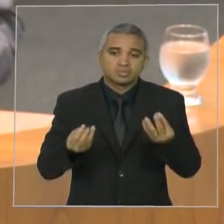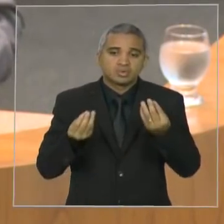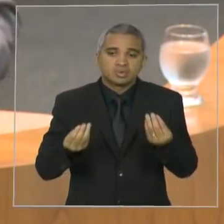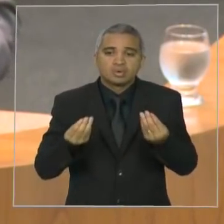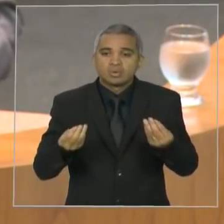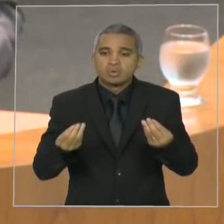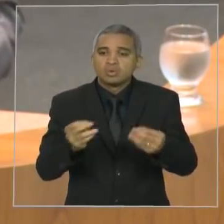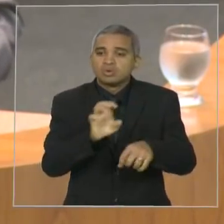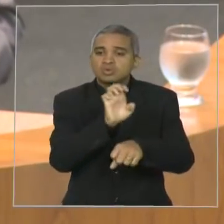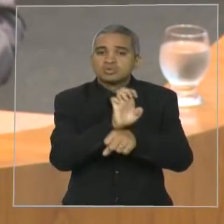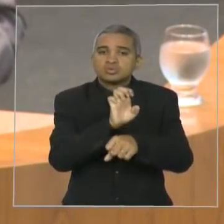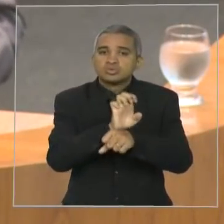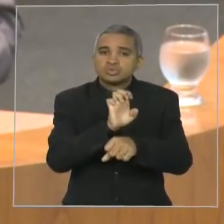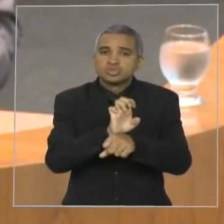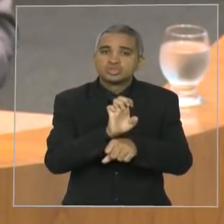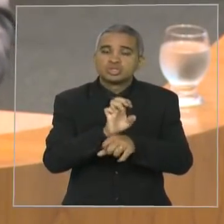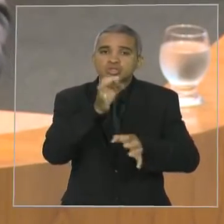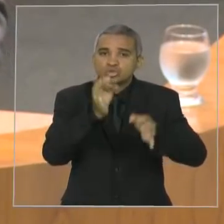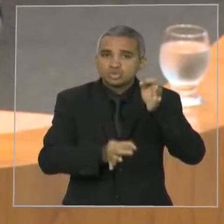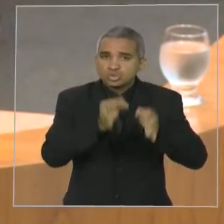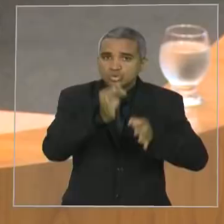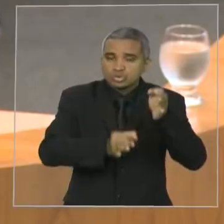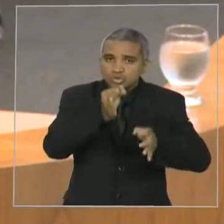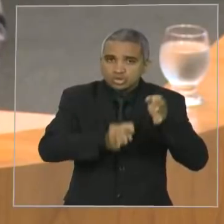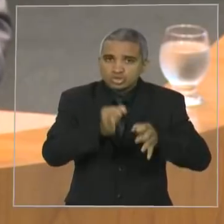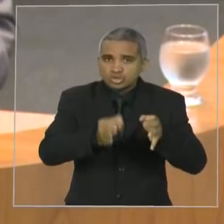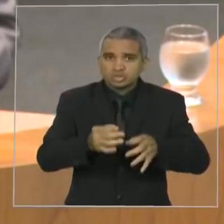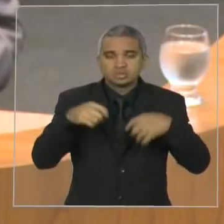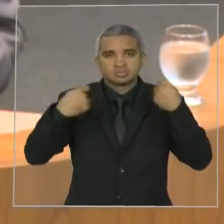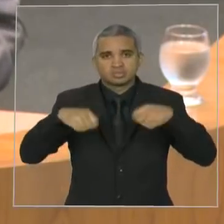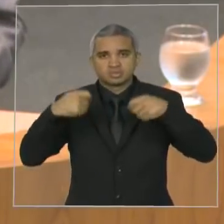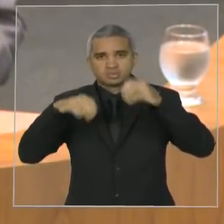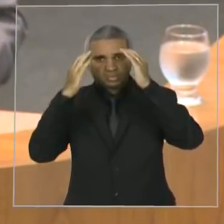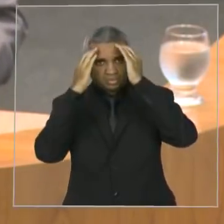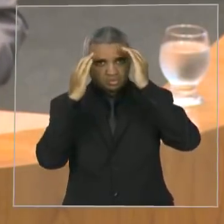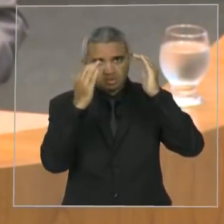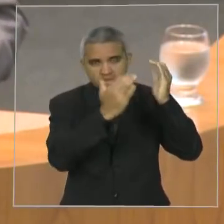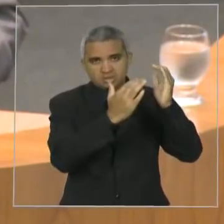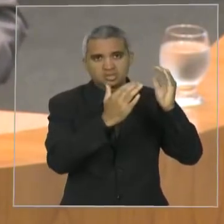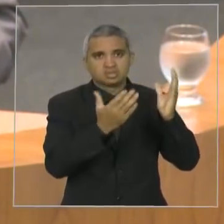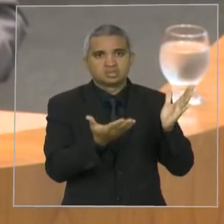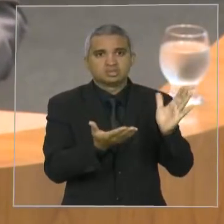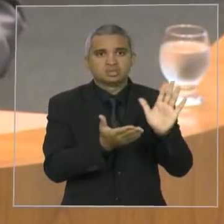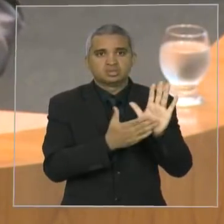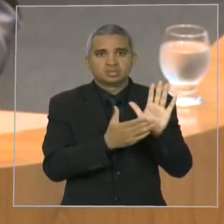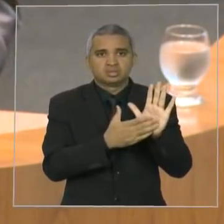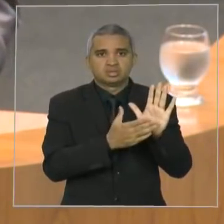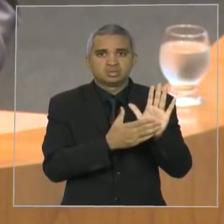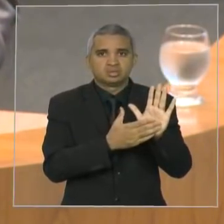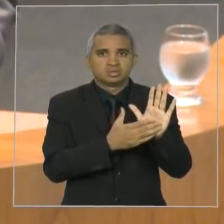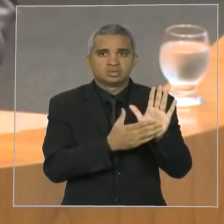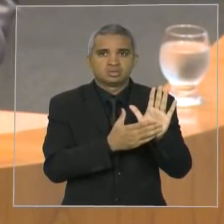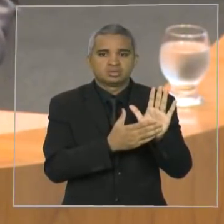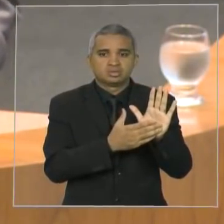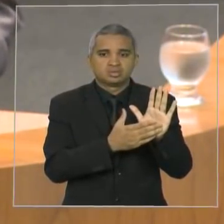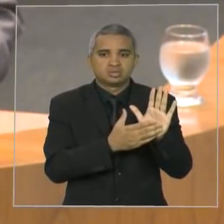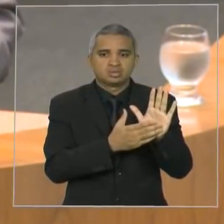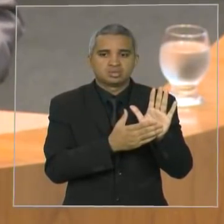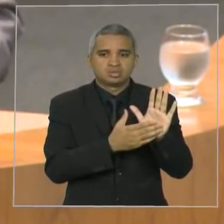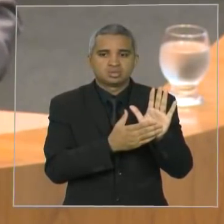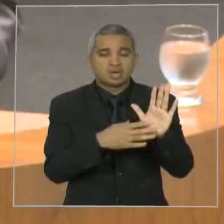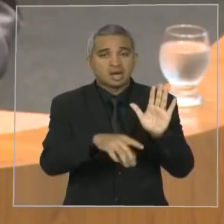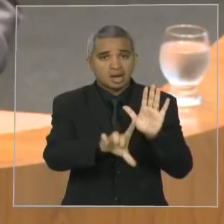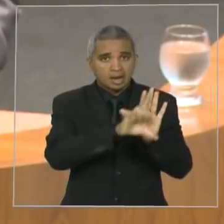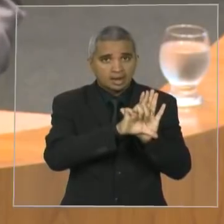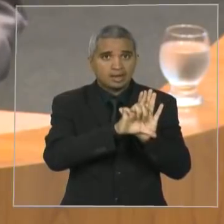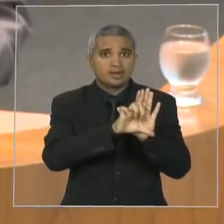vários estados ainda da federação, talvez por falta de conhecimento do assunto, aplicam a Justiça Militar dos Estados,